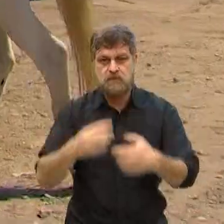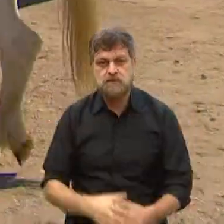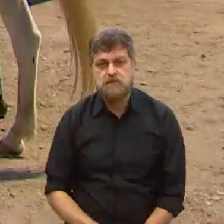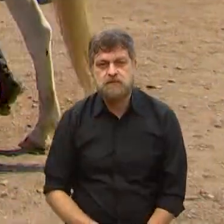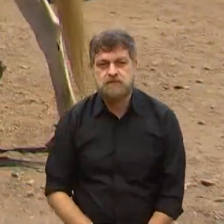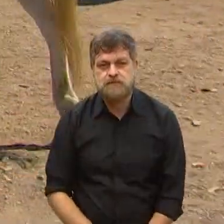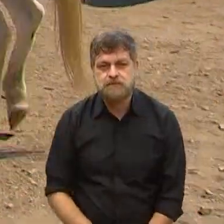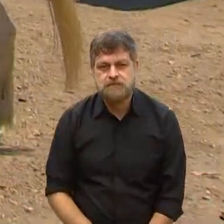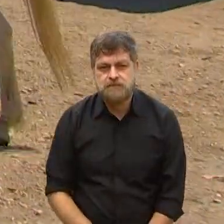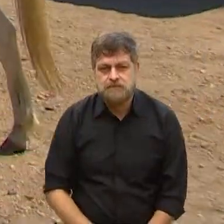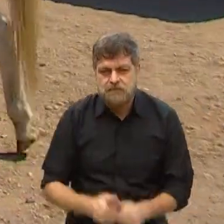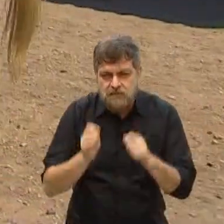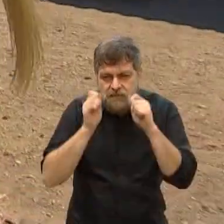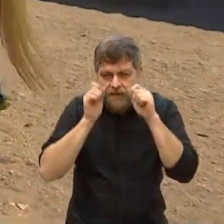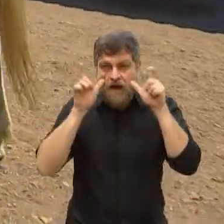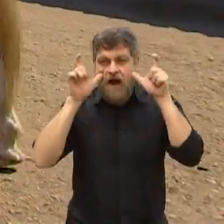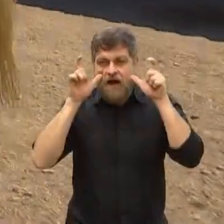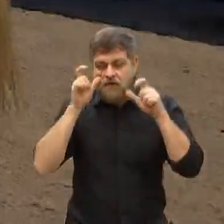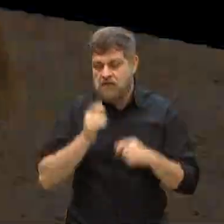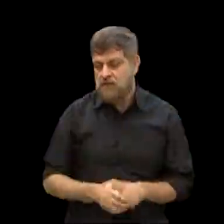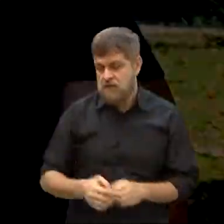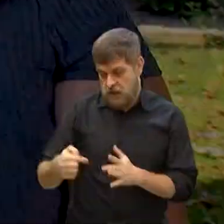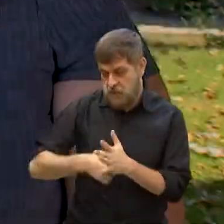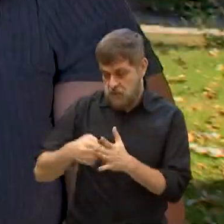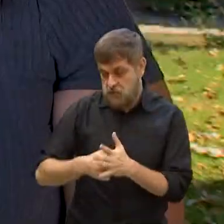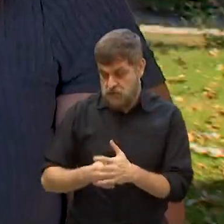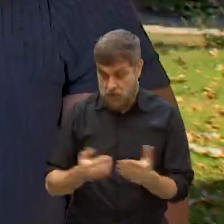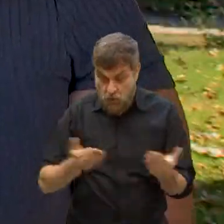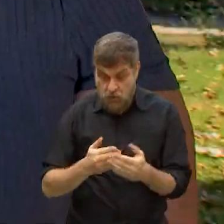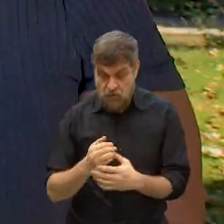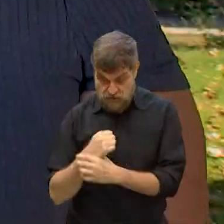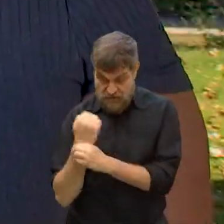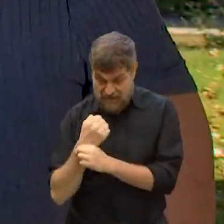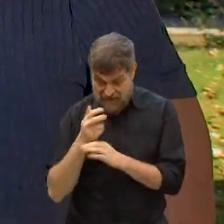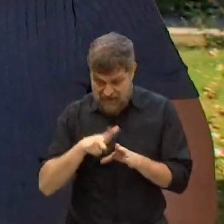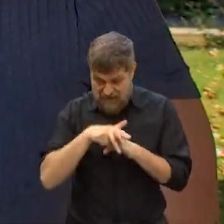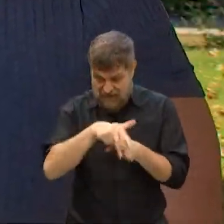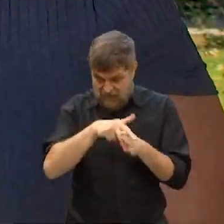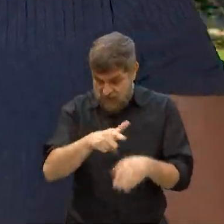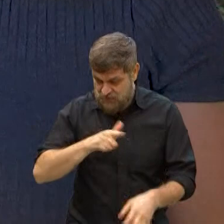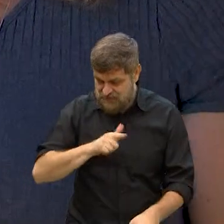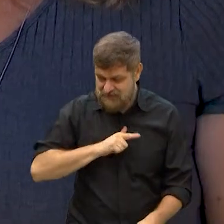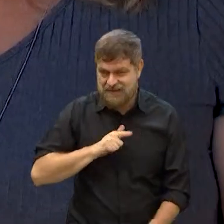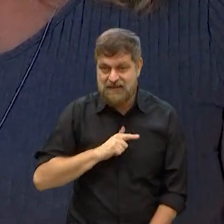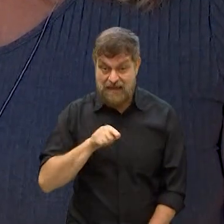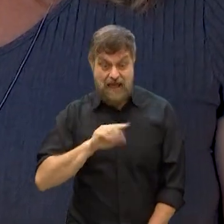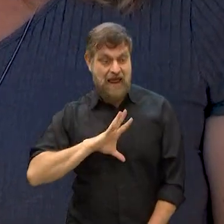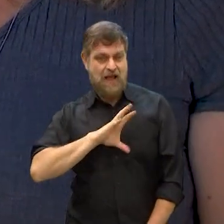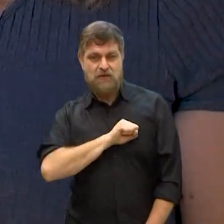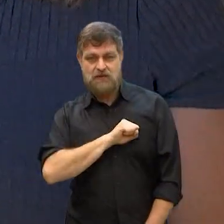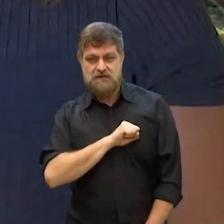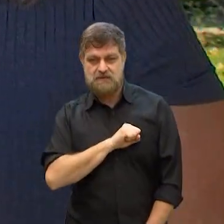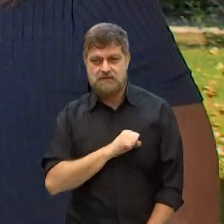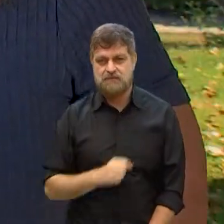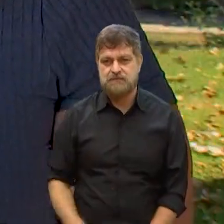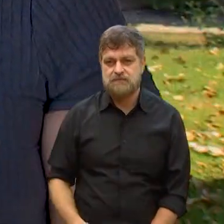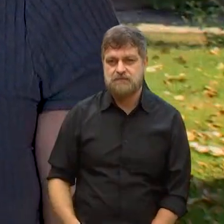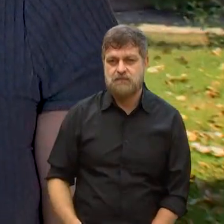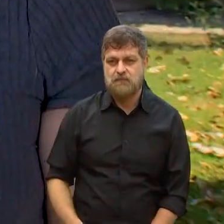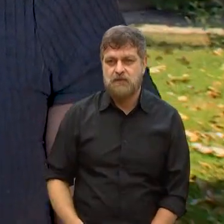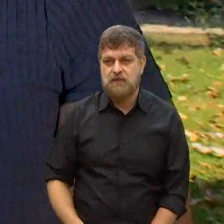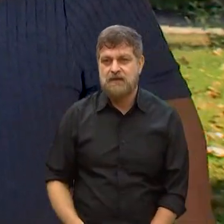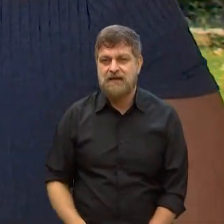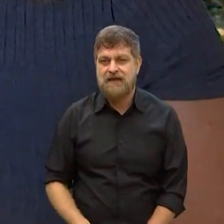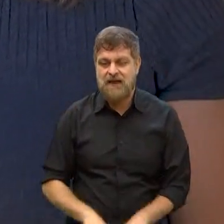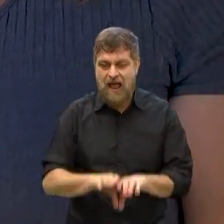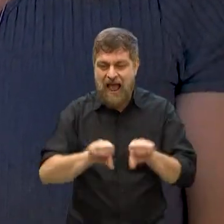apresentando uma boa evolução. Ela acorda já falando da ecoterapia. Mamãe, hoje tem ecoterapia? E gosta muito. Tanto é que a gente sai para ir em